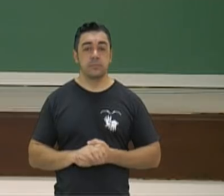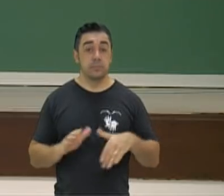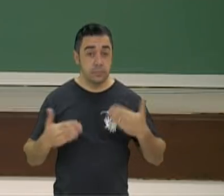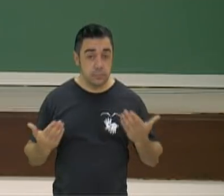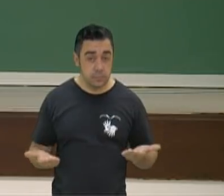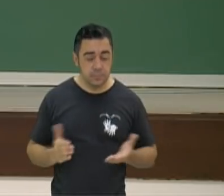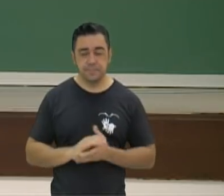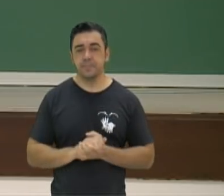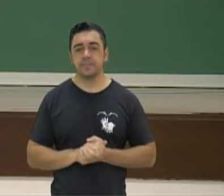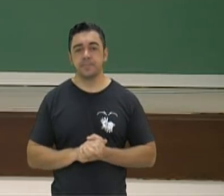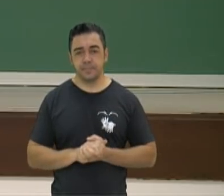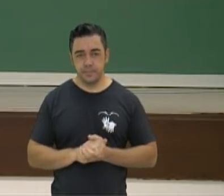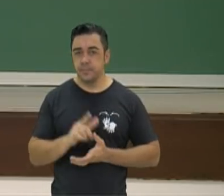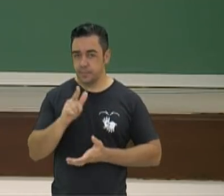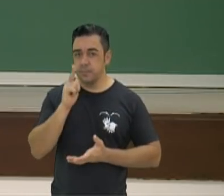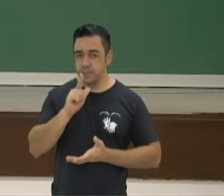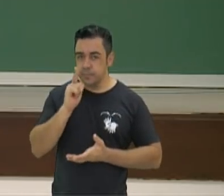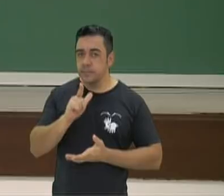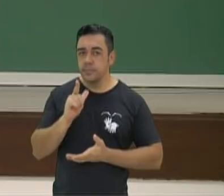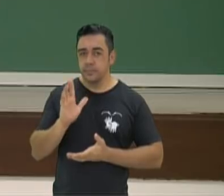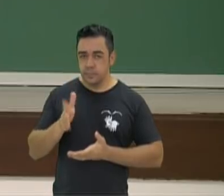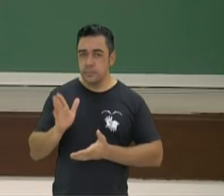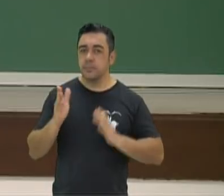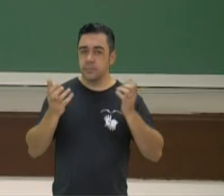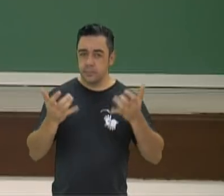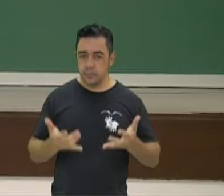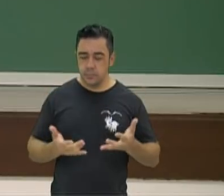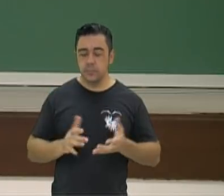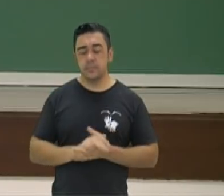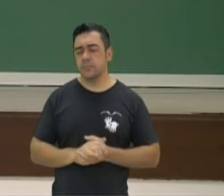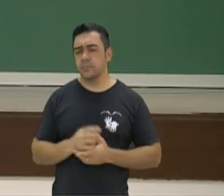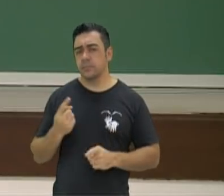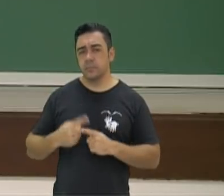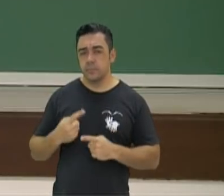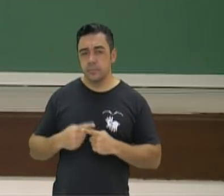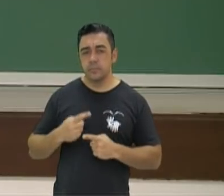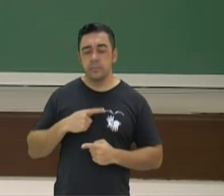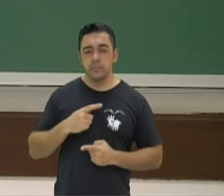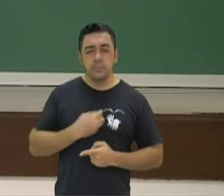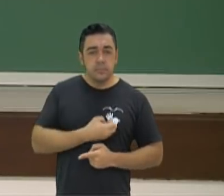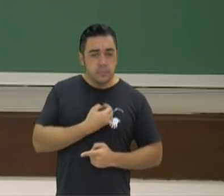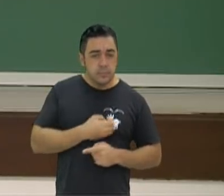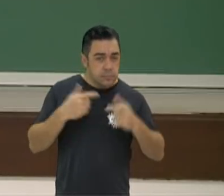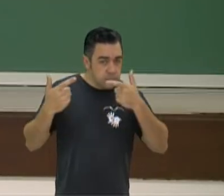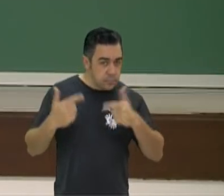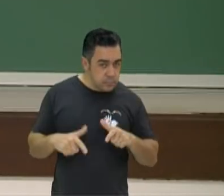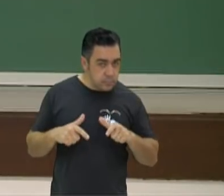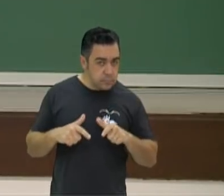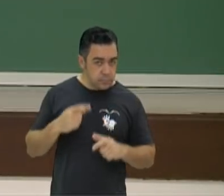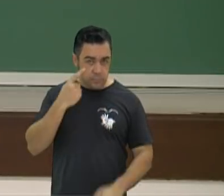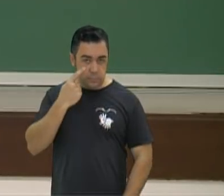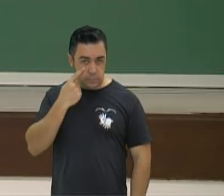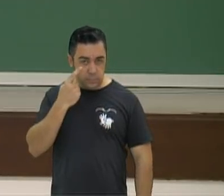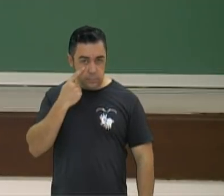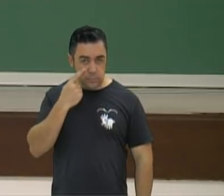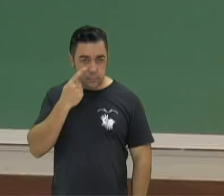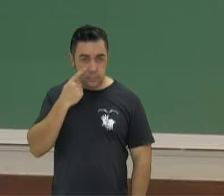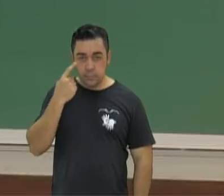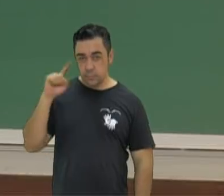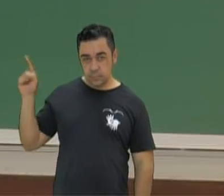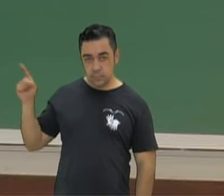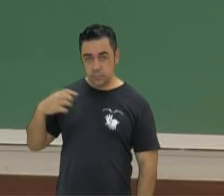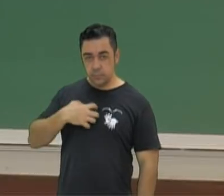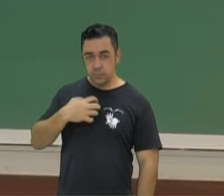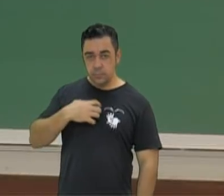Então, gente, conseguiram, né? Eu acabei de falar sobre isso, gente. Então, por que eles têm esse hábito comum? Vocês estão olhando que eles ficam ali sempre, né, com